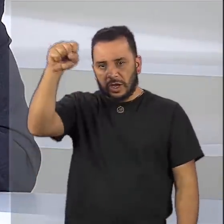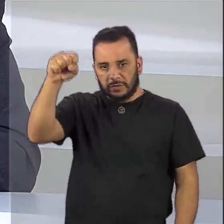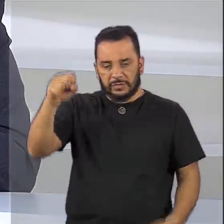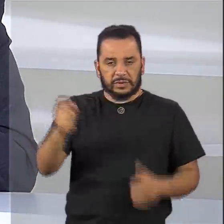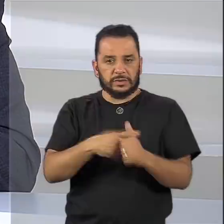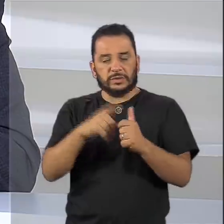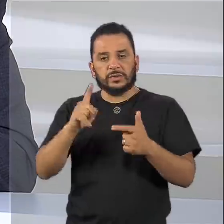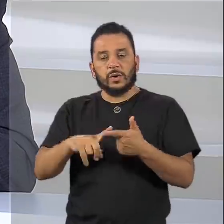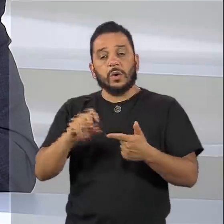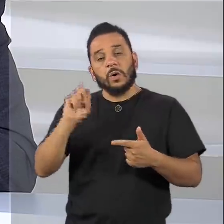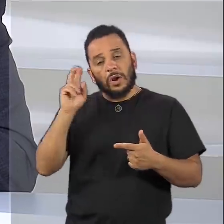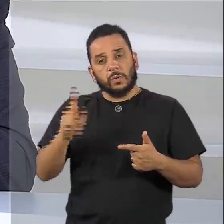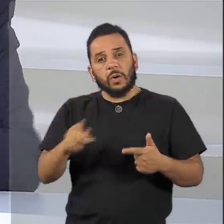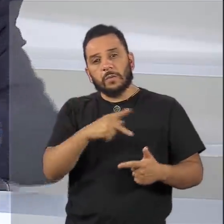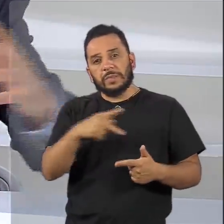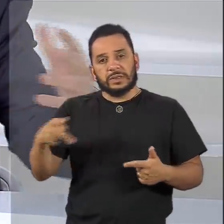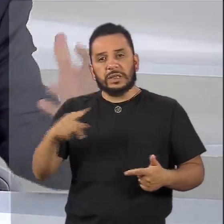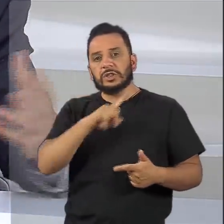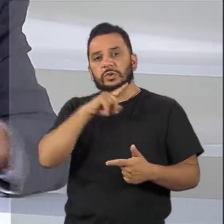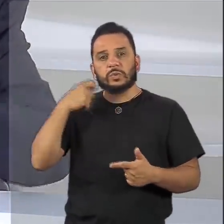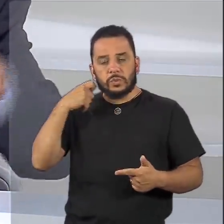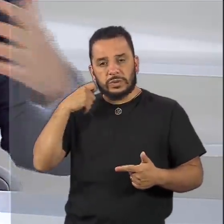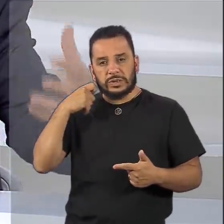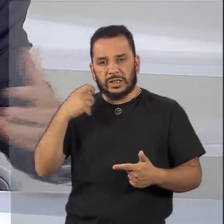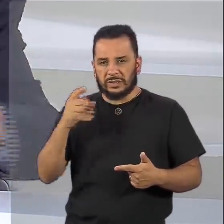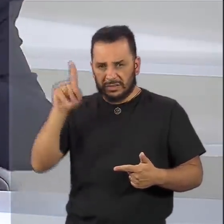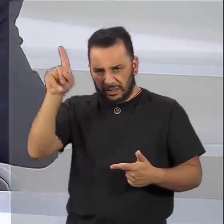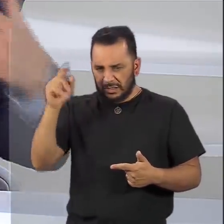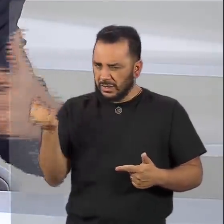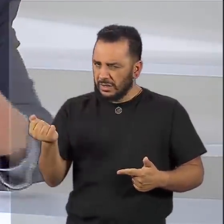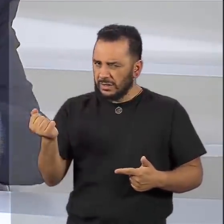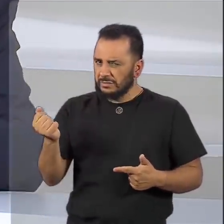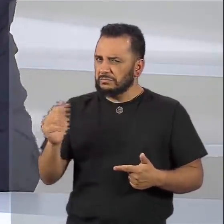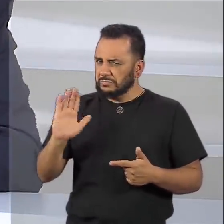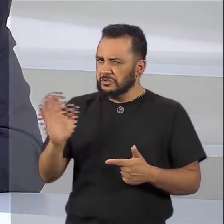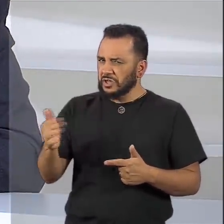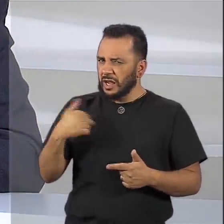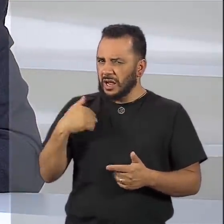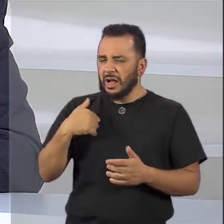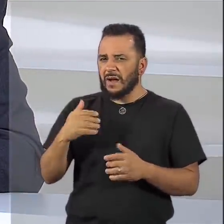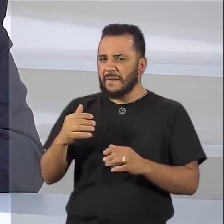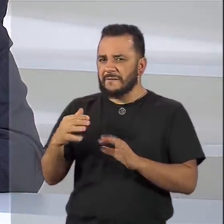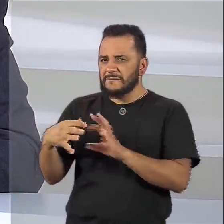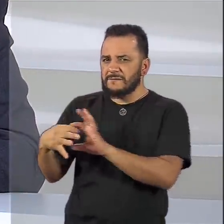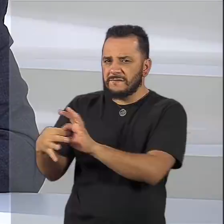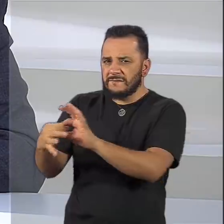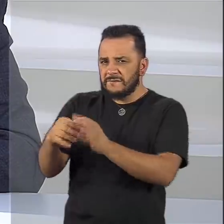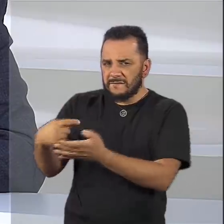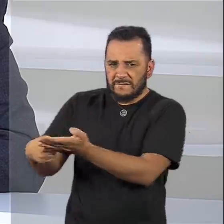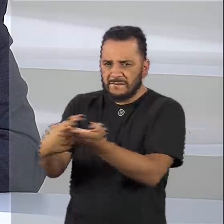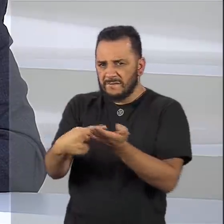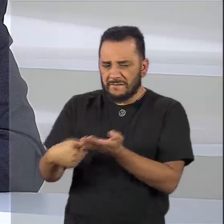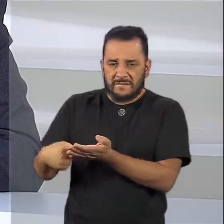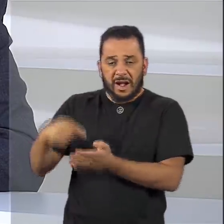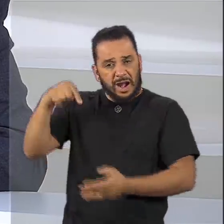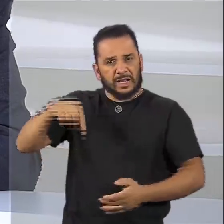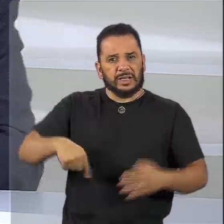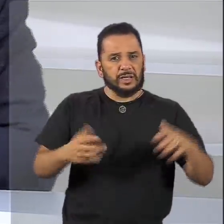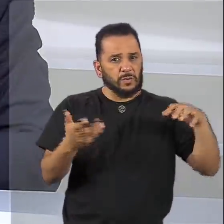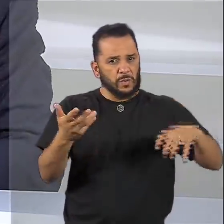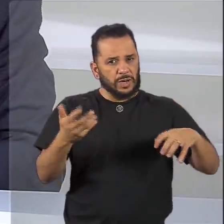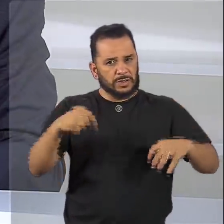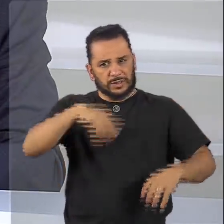fez na Rússia, reunindo forças e juntando-se ao redor dele. Jamais o Congresso permitiria